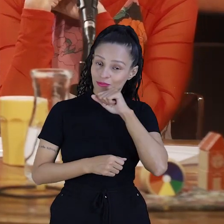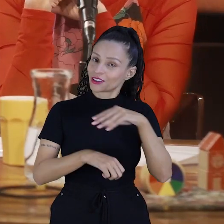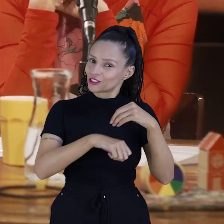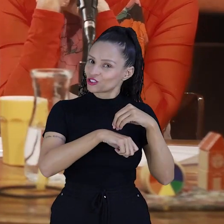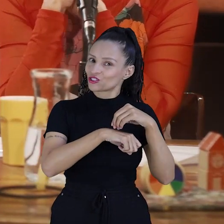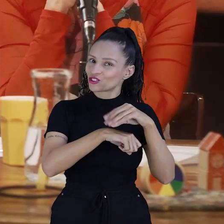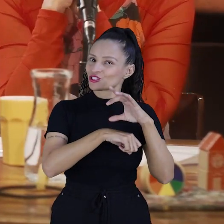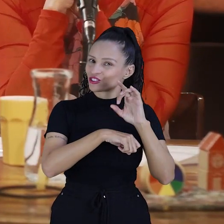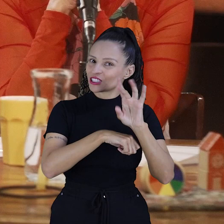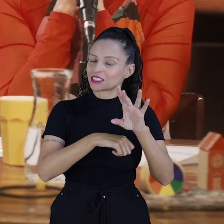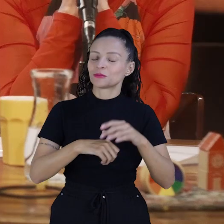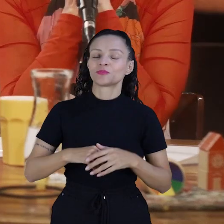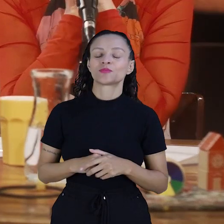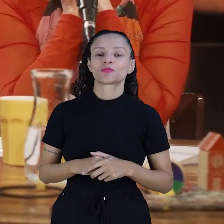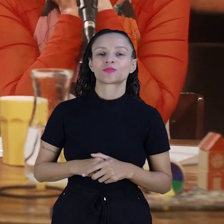dica.